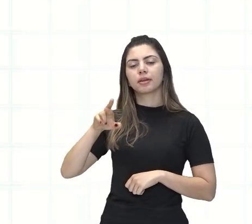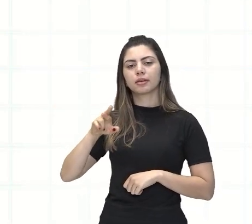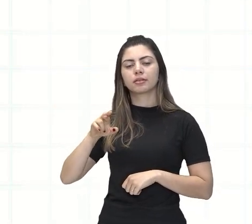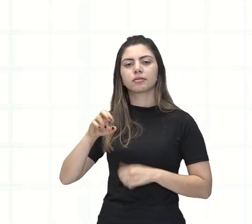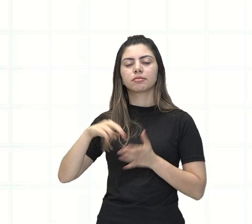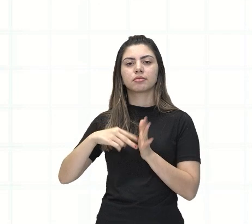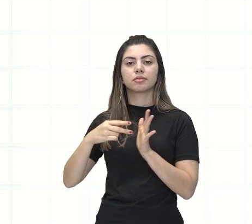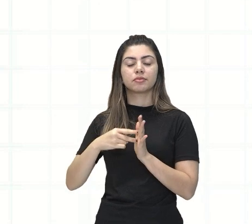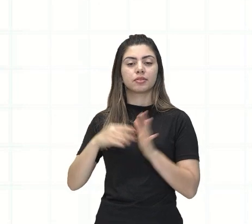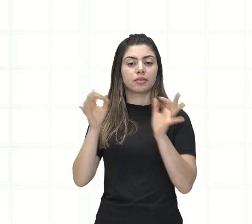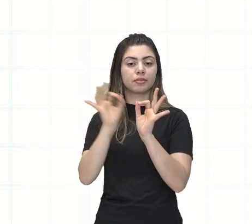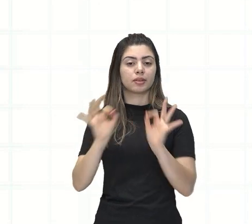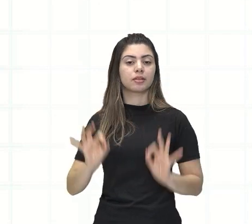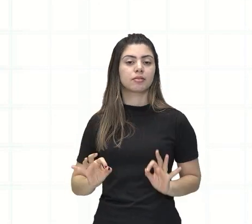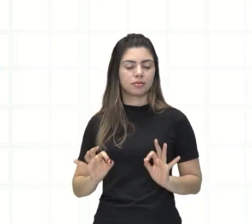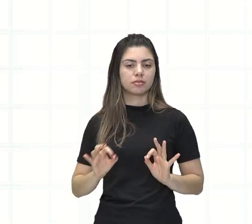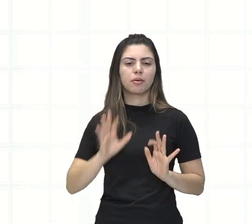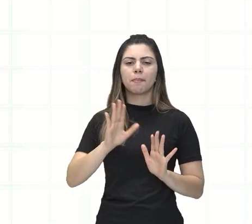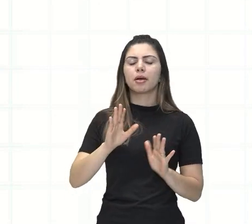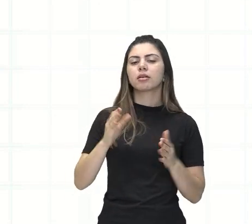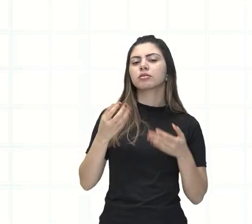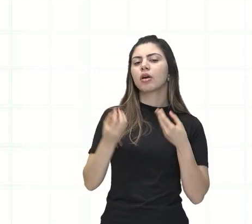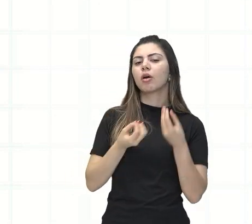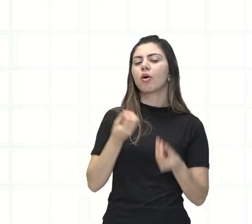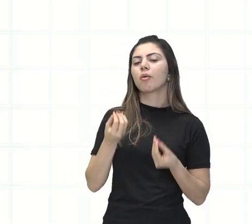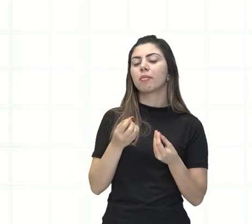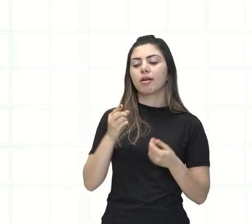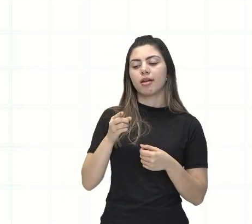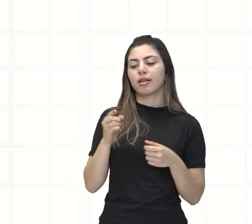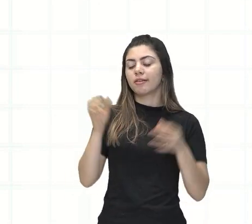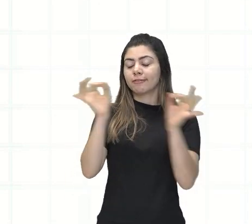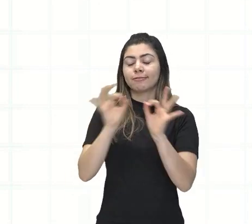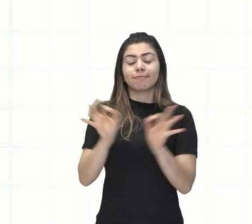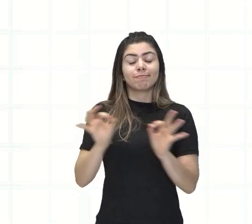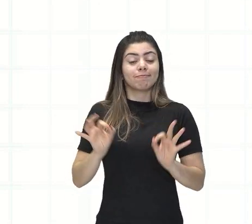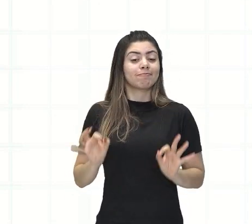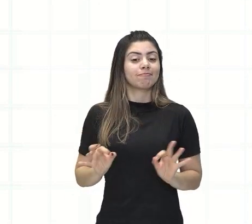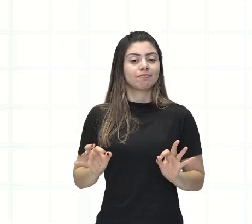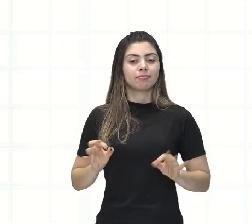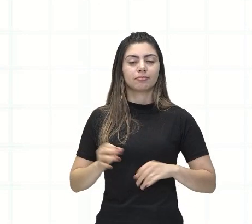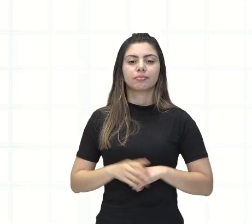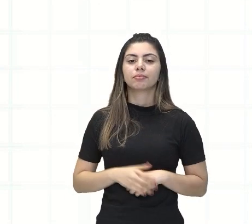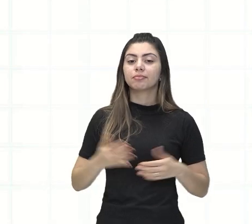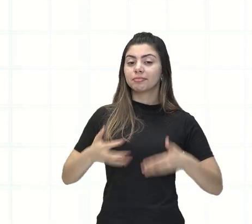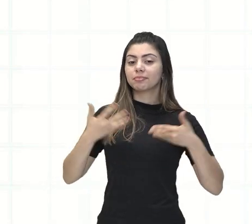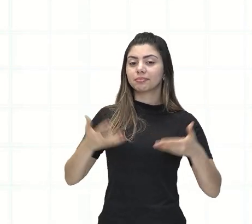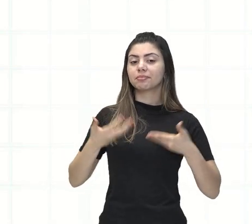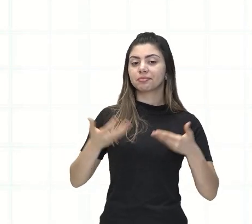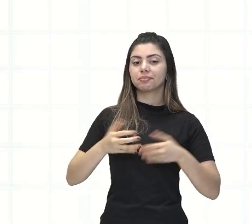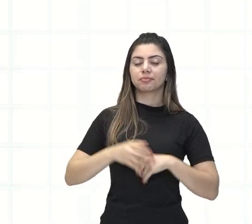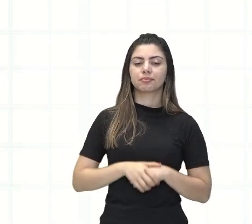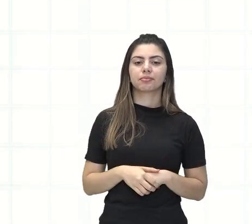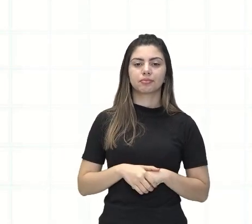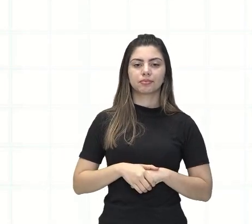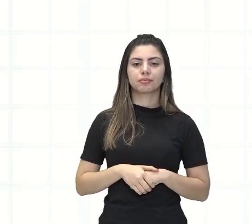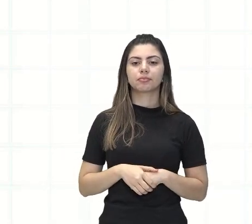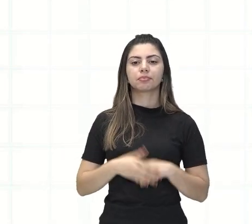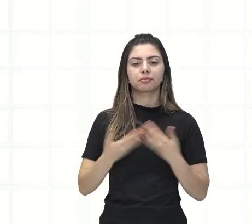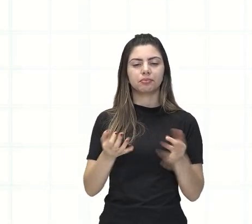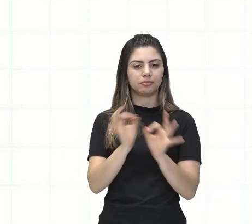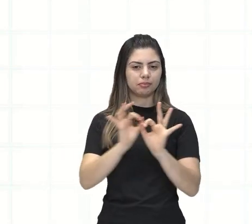happier significa o quê? Mais feliz. She is happier